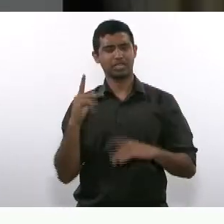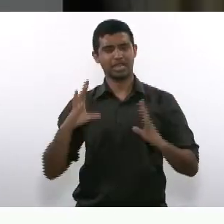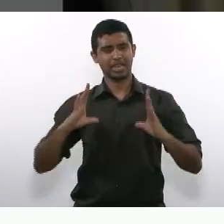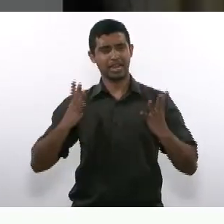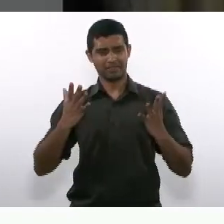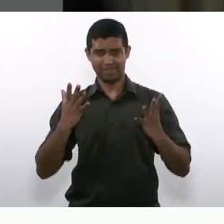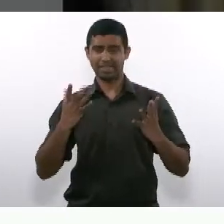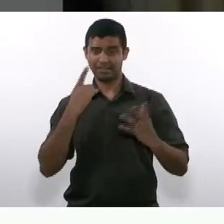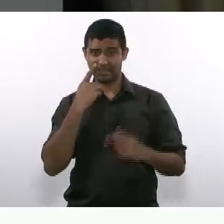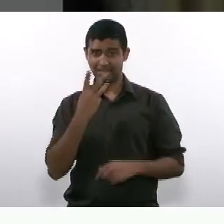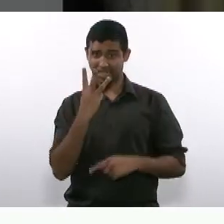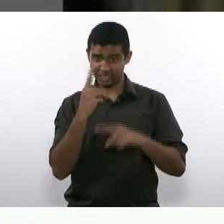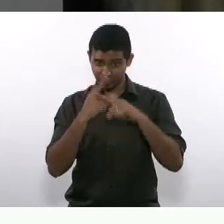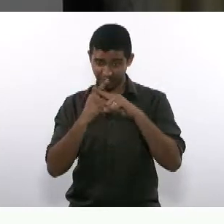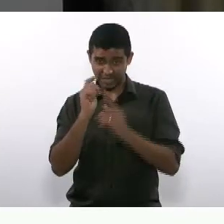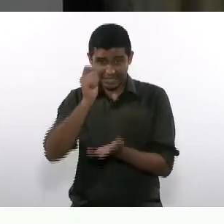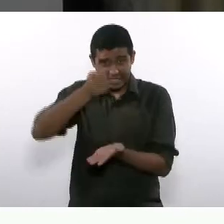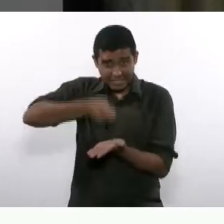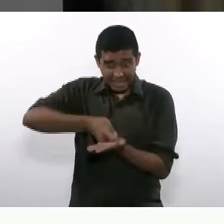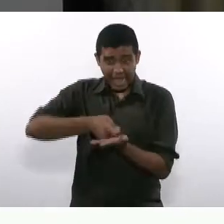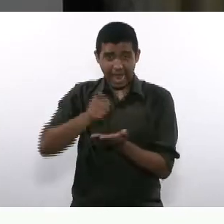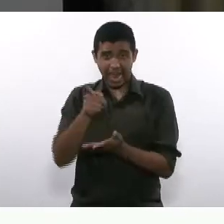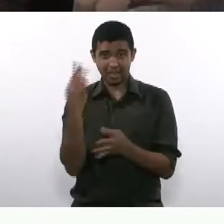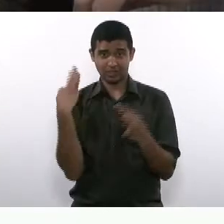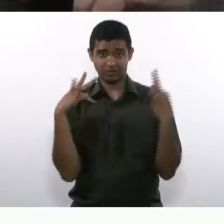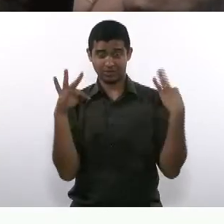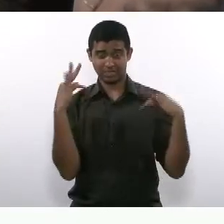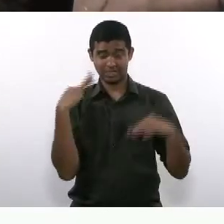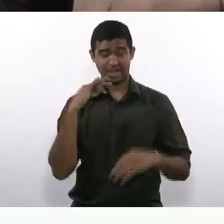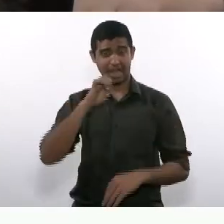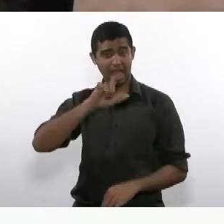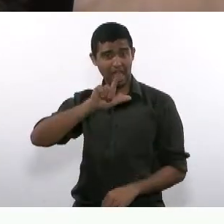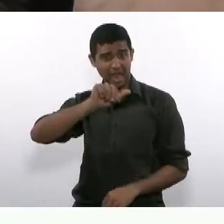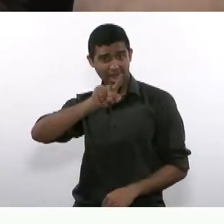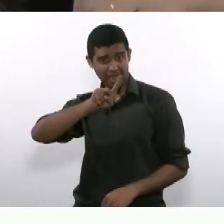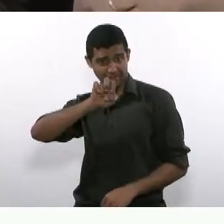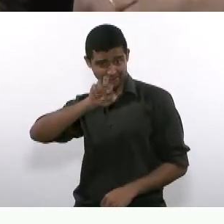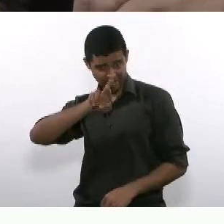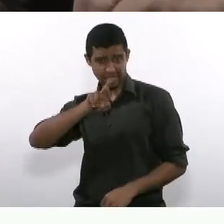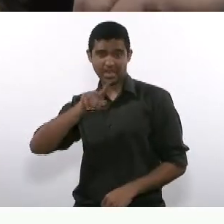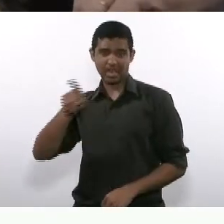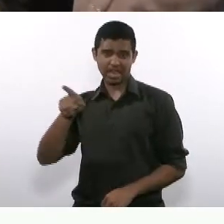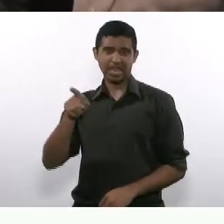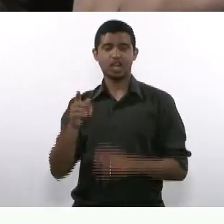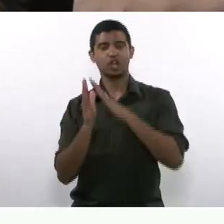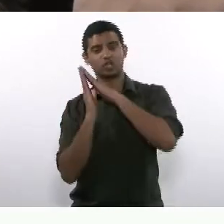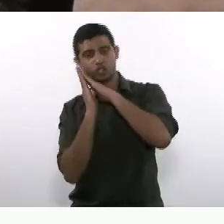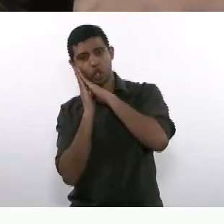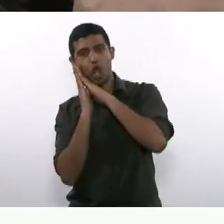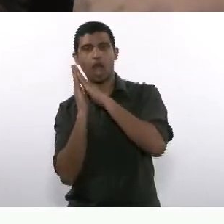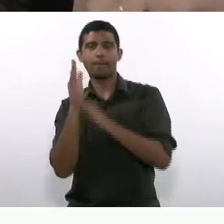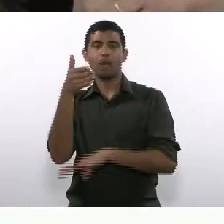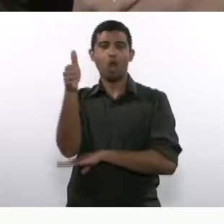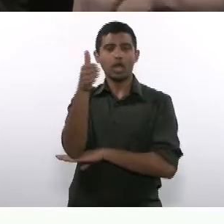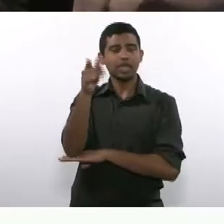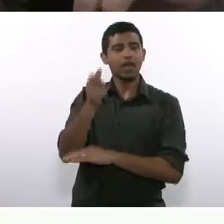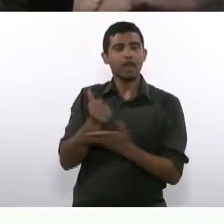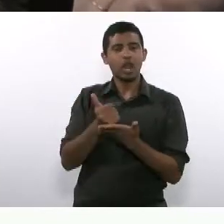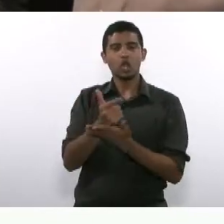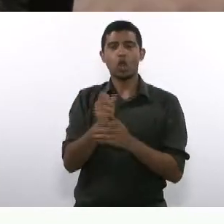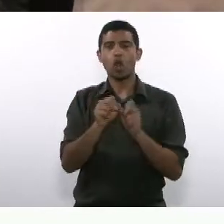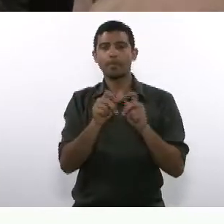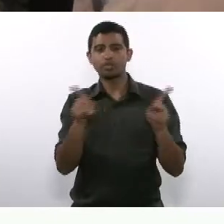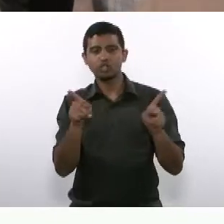3 vezes mais que um turista que vem a lazer. Ele se hospeda em hotéis, ele faz compras em shoppings, ele se